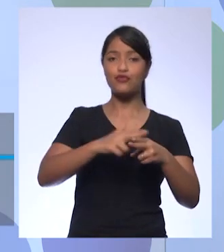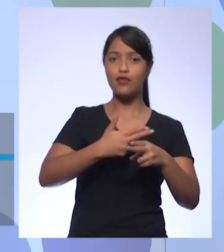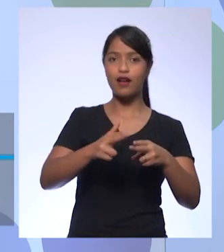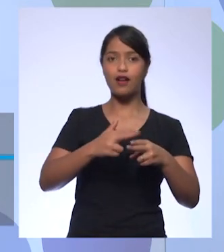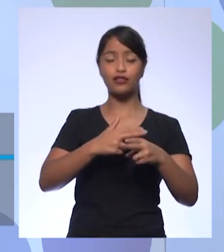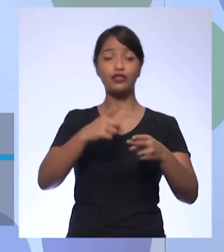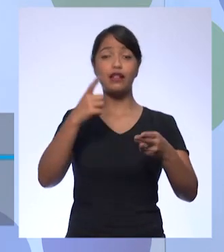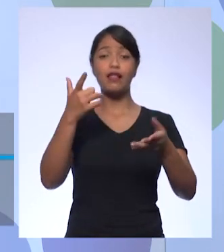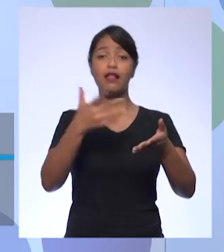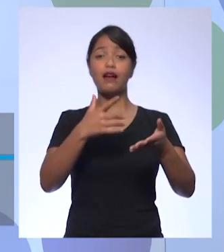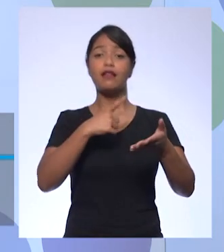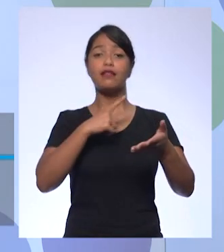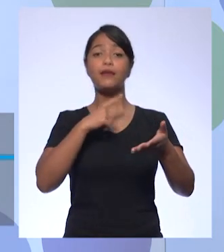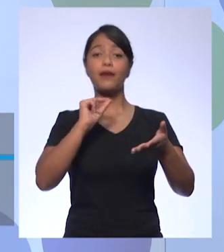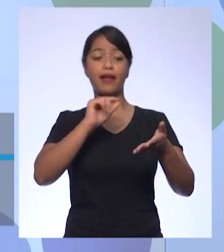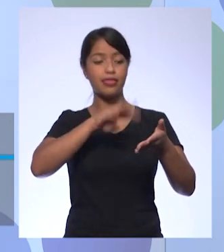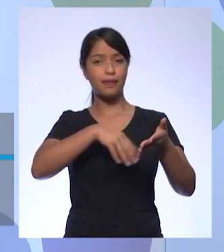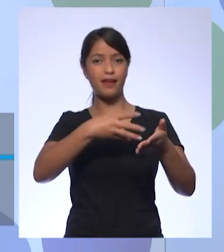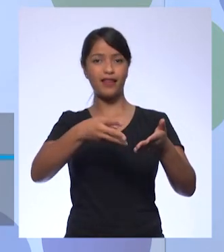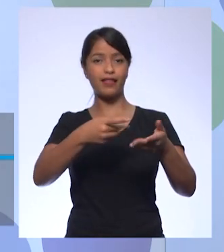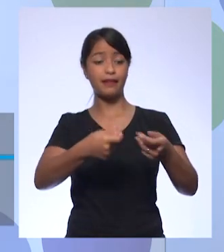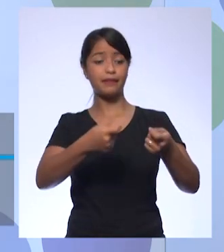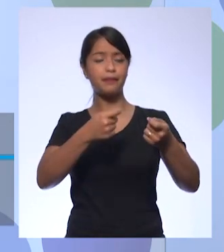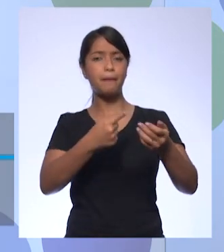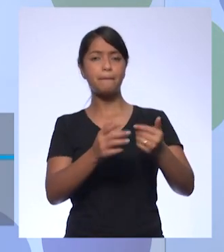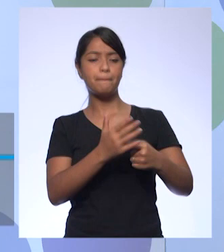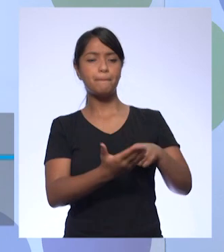nutricional, né, que vem escrito lá calorias.